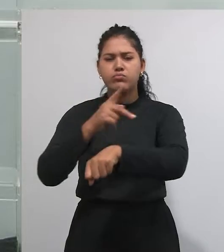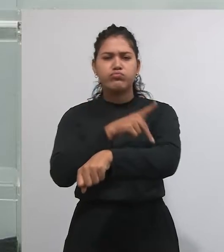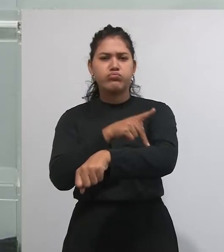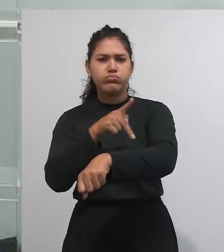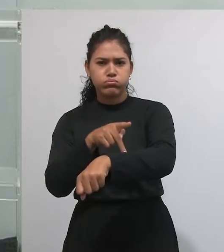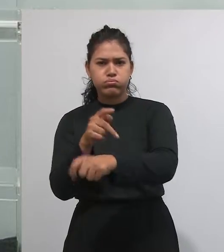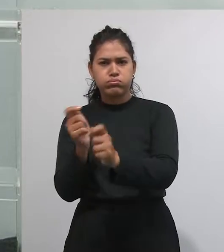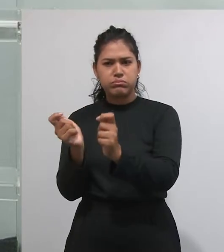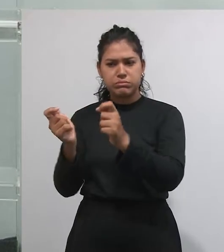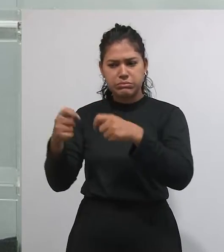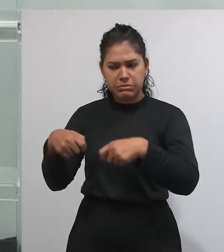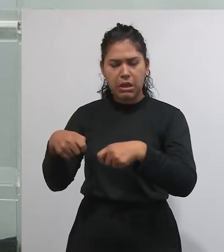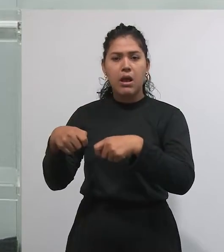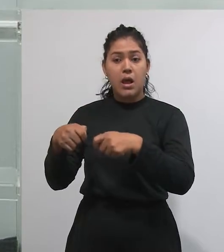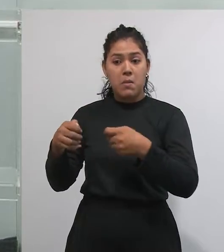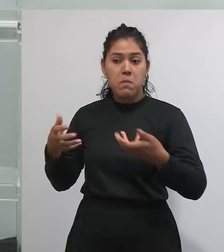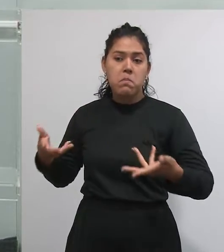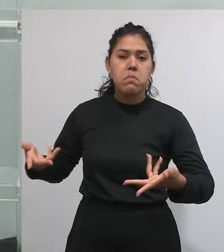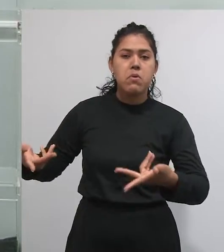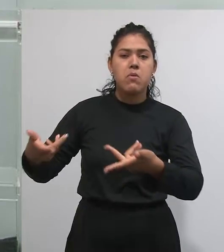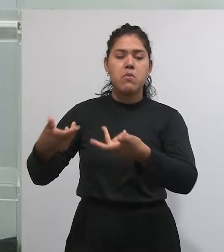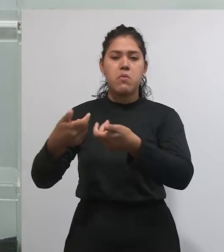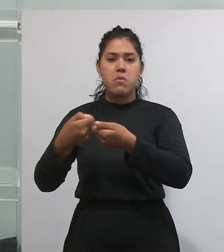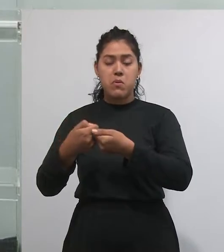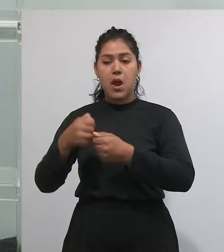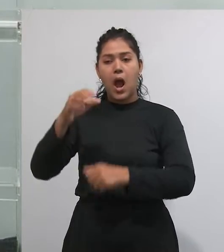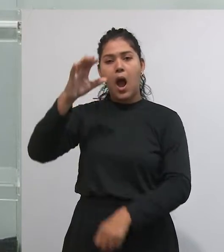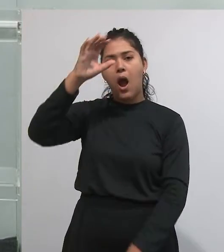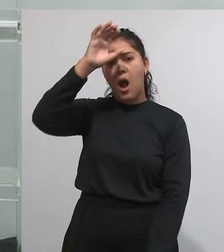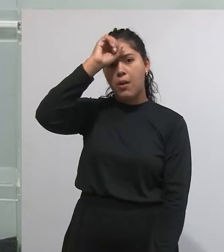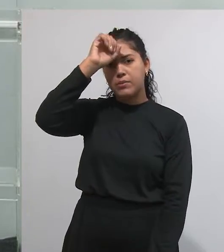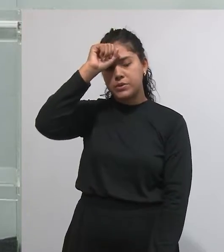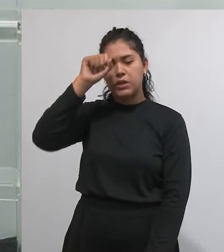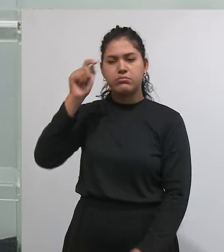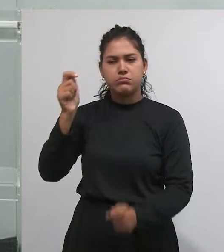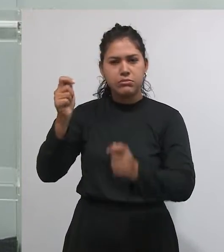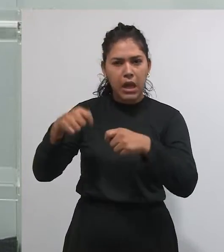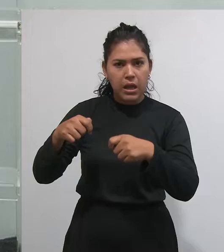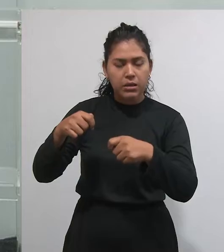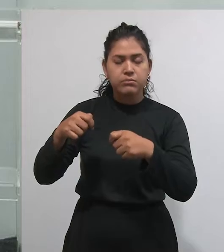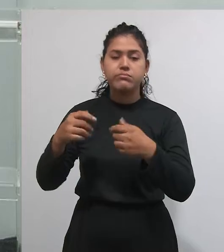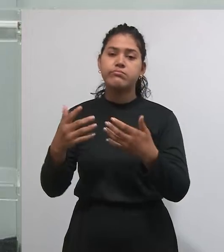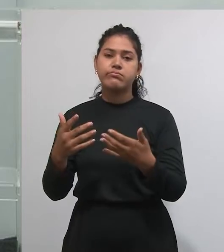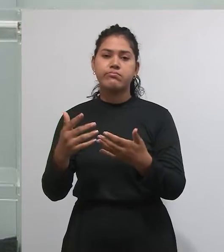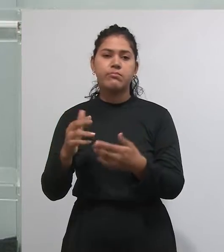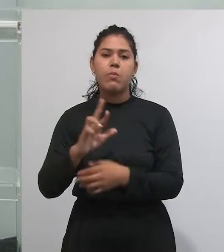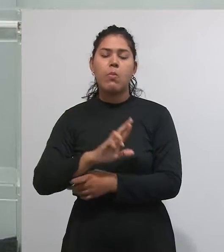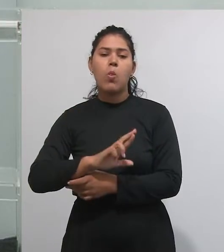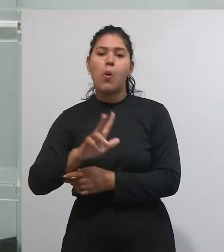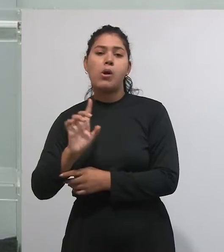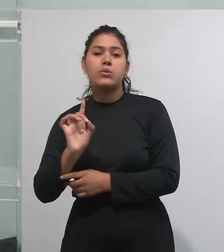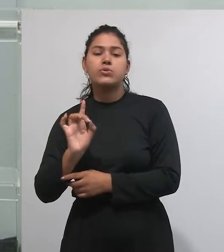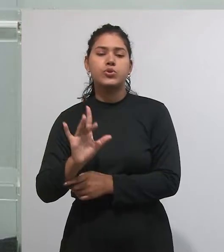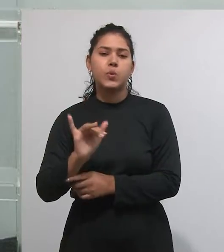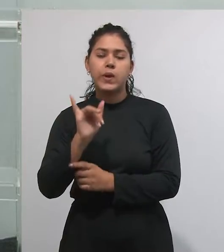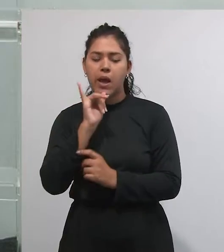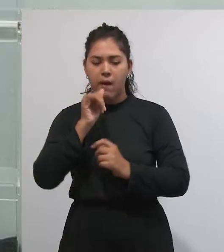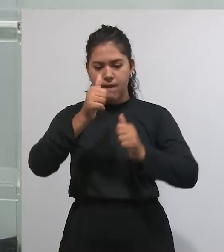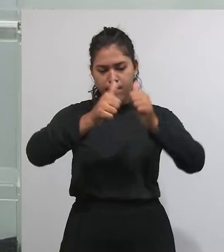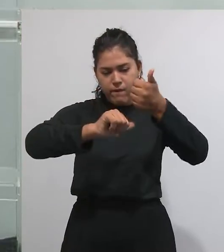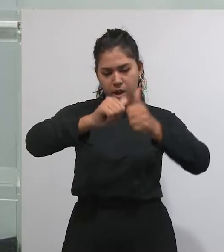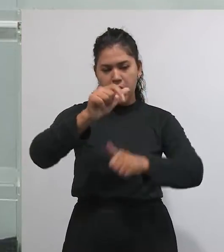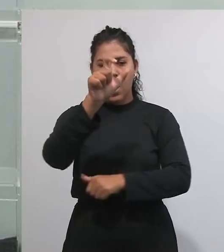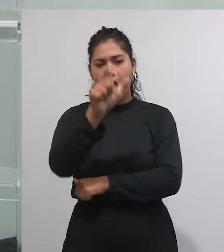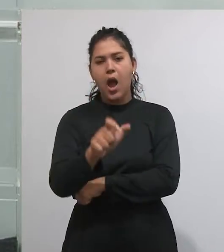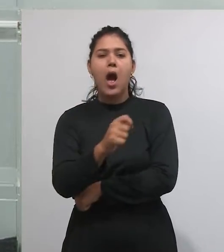bem gerida para que a qualidade da aprendizagem seja alcançada. Então, não se trata especificamente